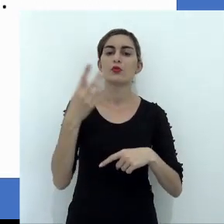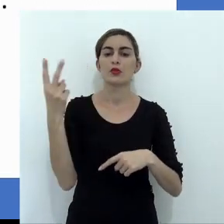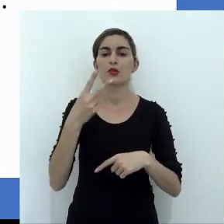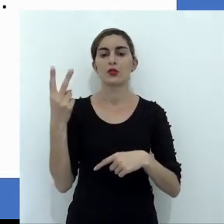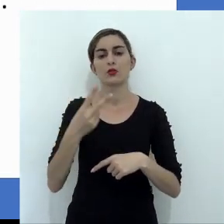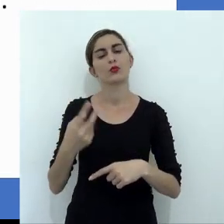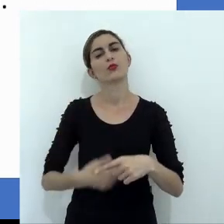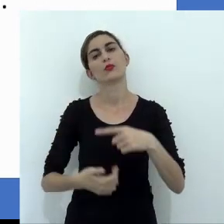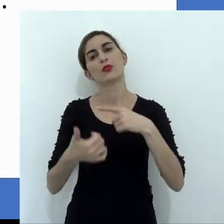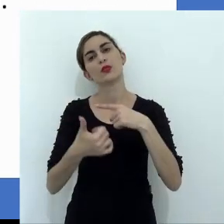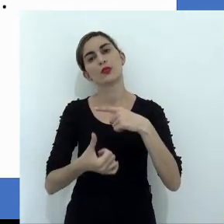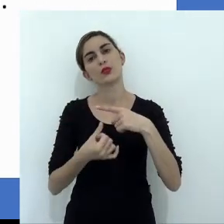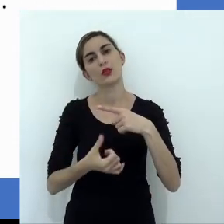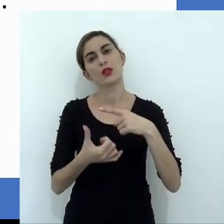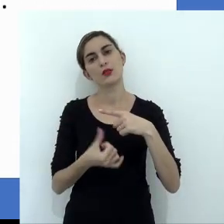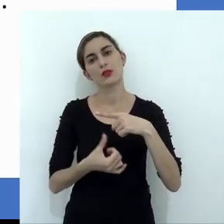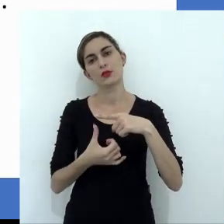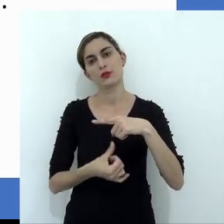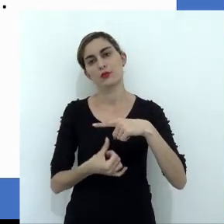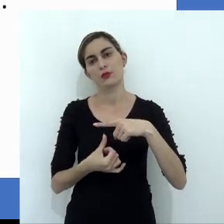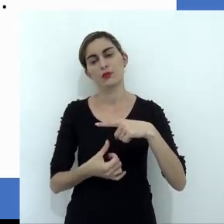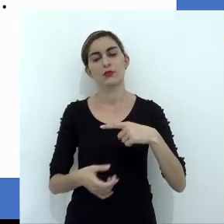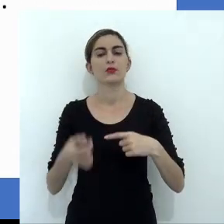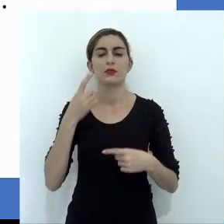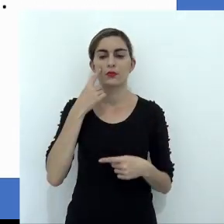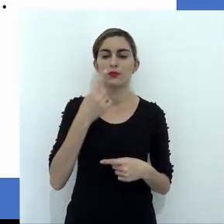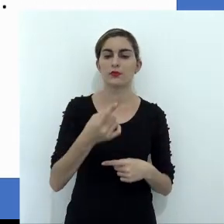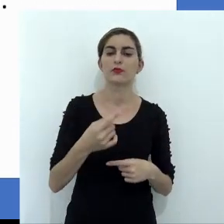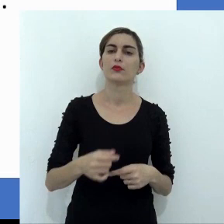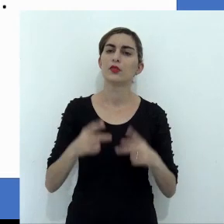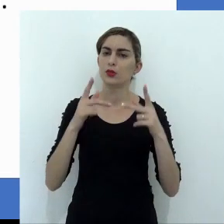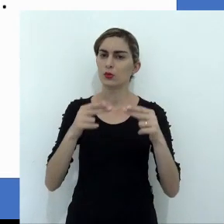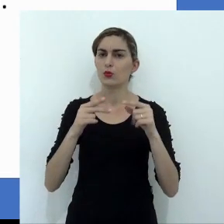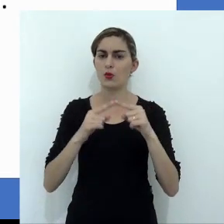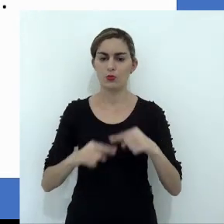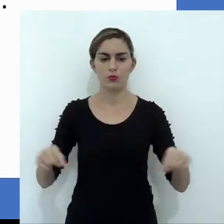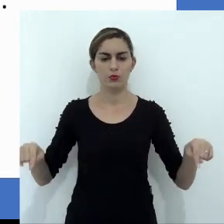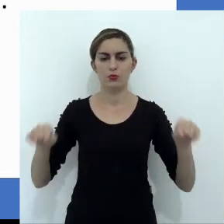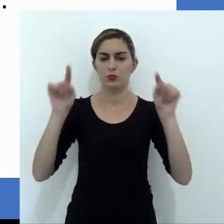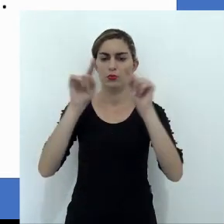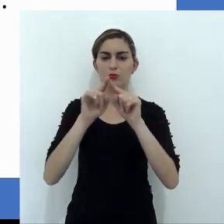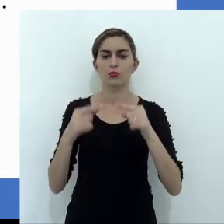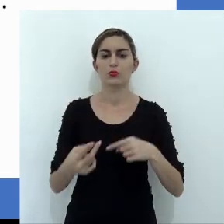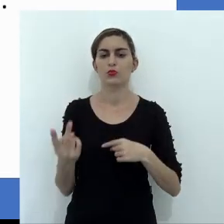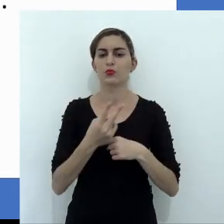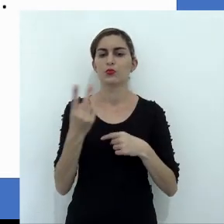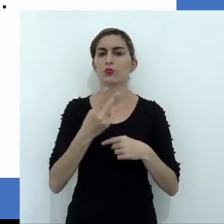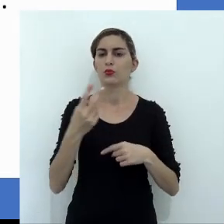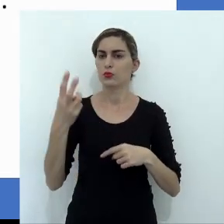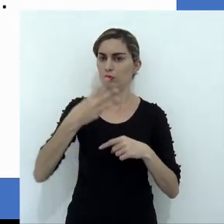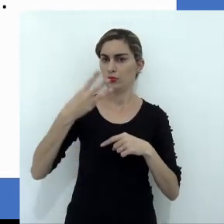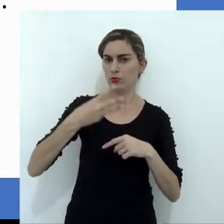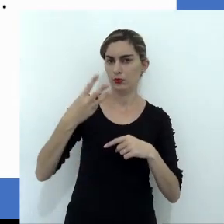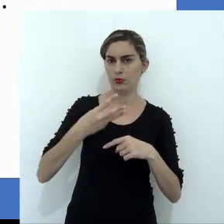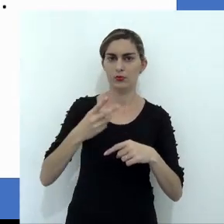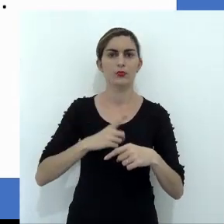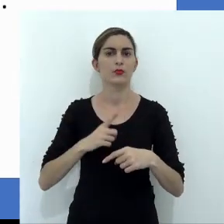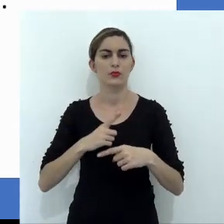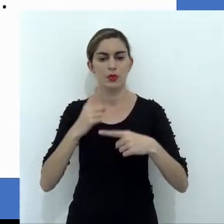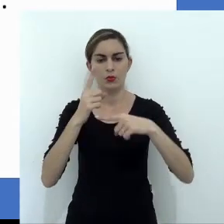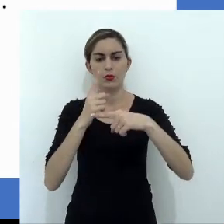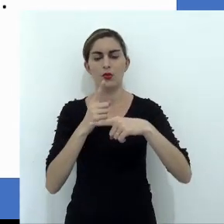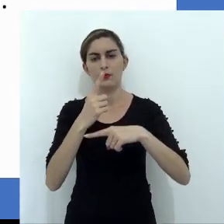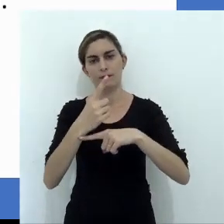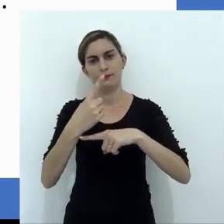o segundo quadradinho dividido em 16. Mas observe que, do mesmo jeito que as 2 primeiras imagens, na terceira, que tem aí